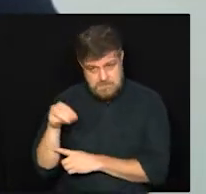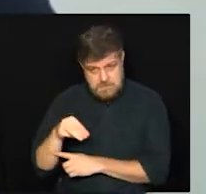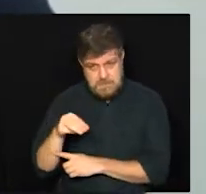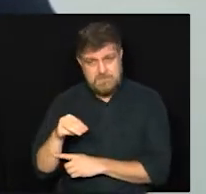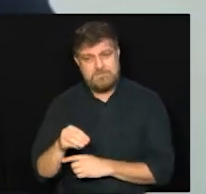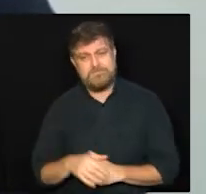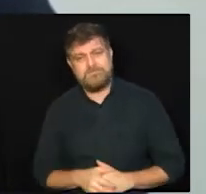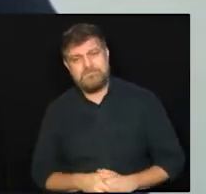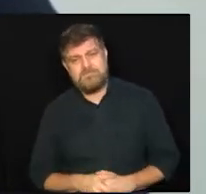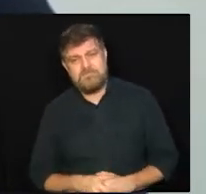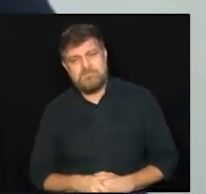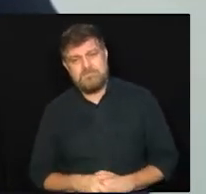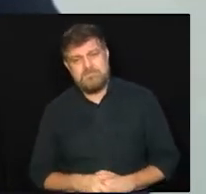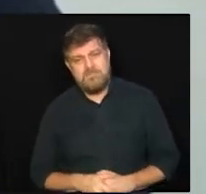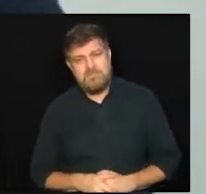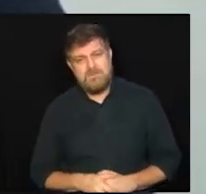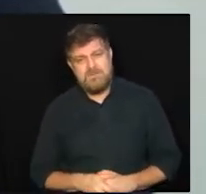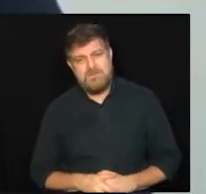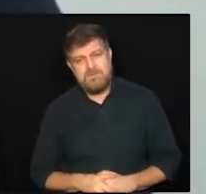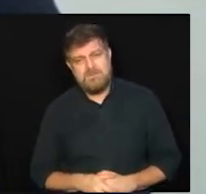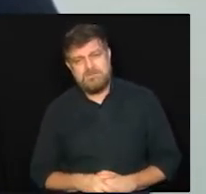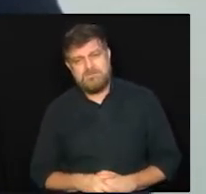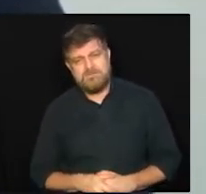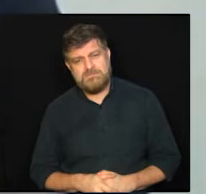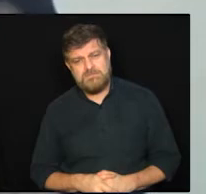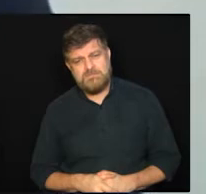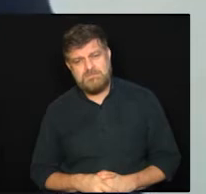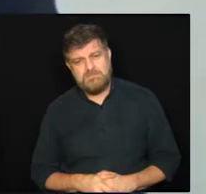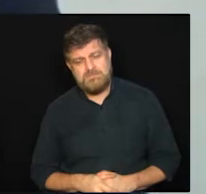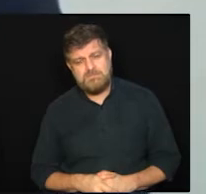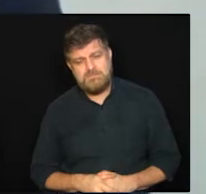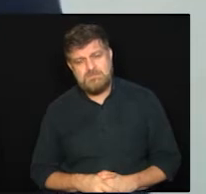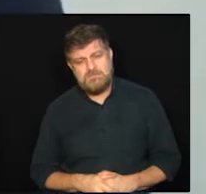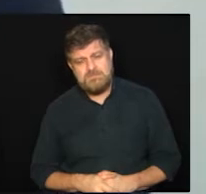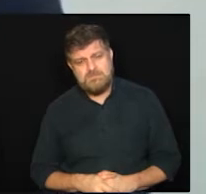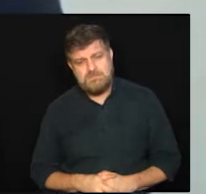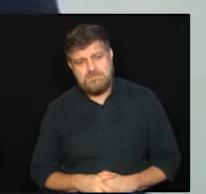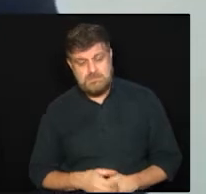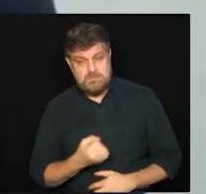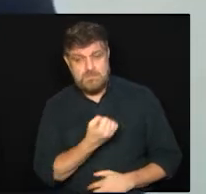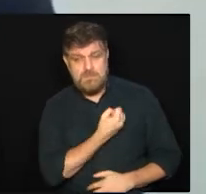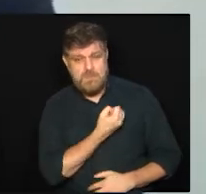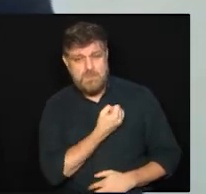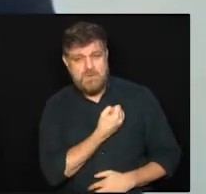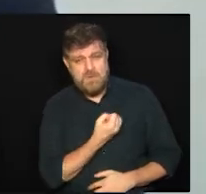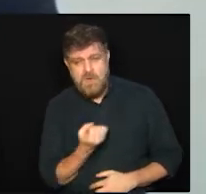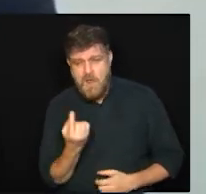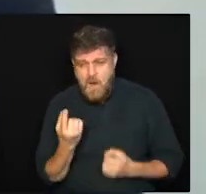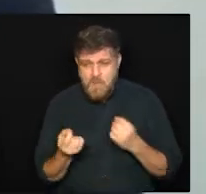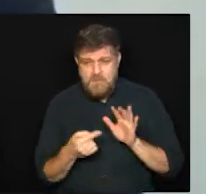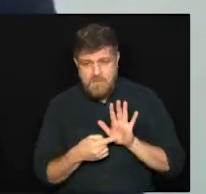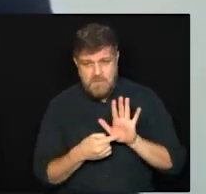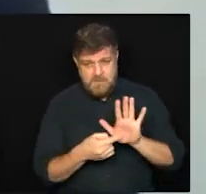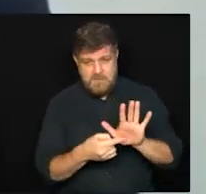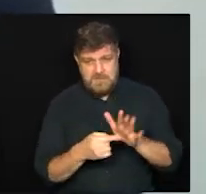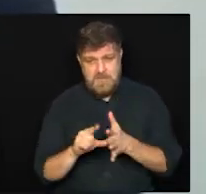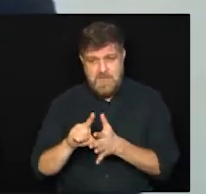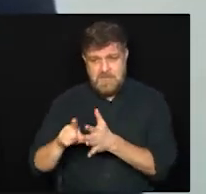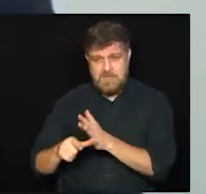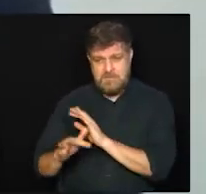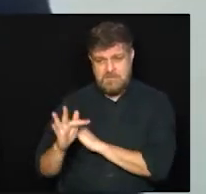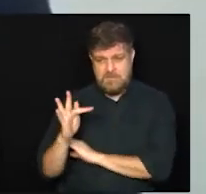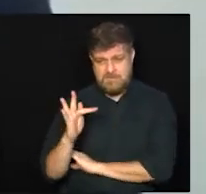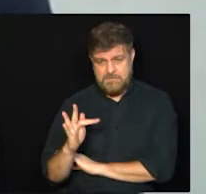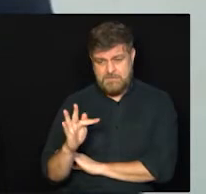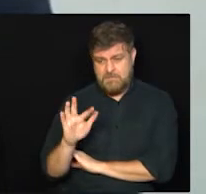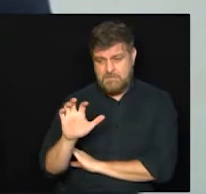sim. Vou dar assim, alguns números aqui, e daí o Fernando, que é o executivo do Convention Bureau,